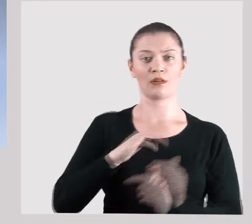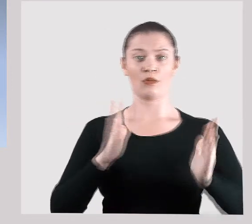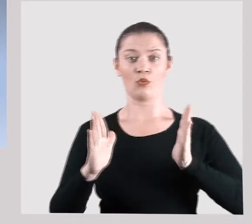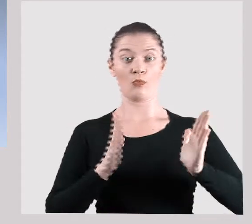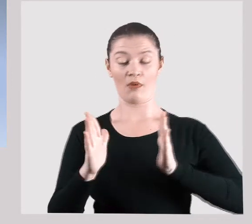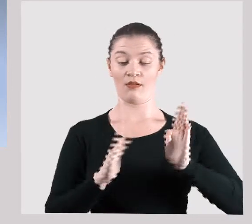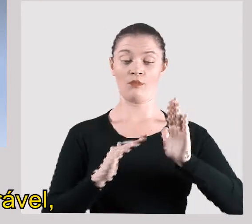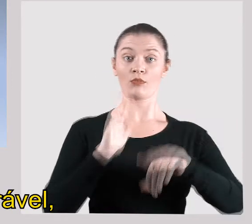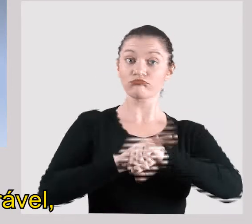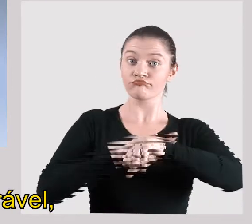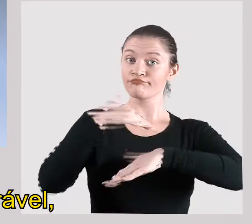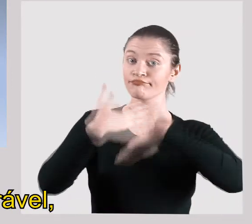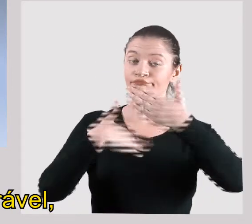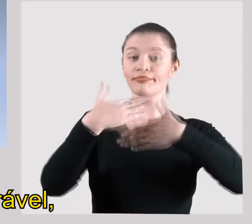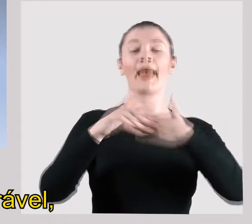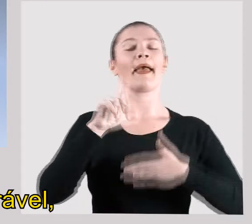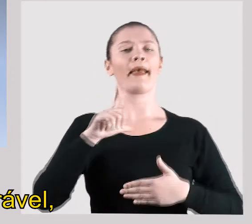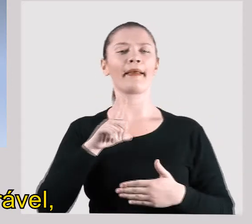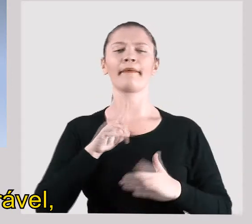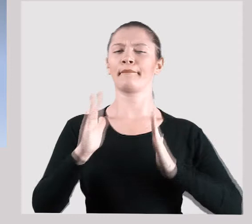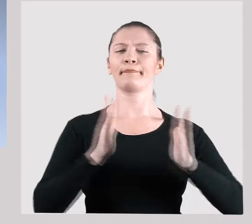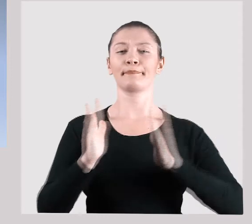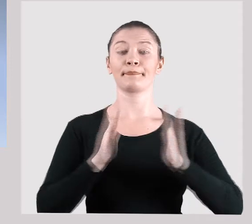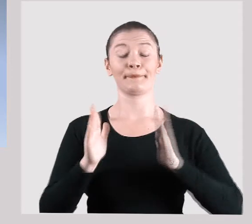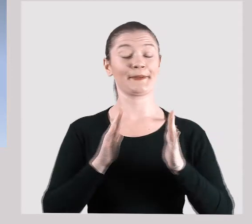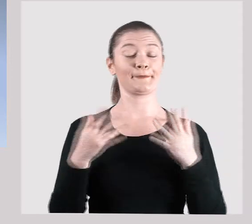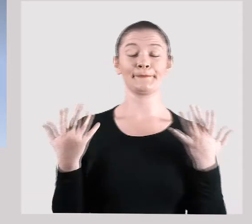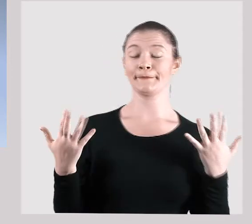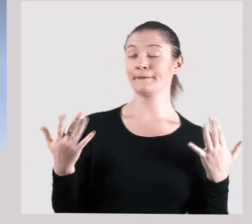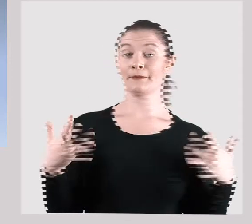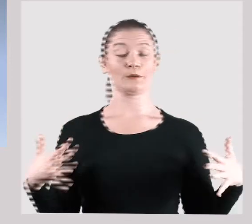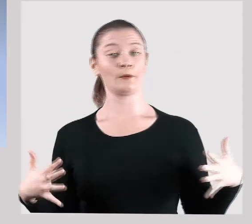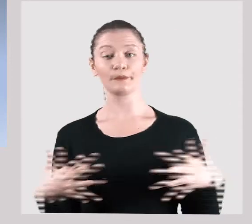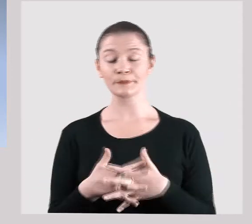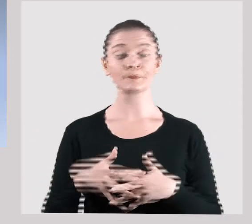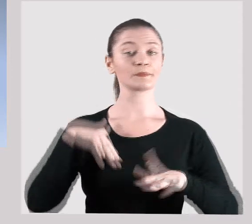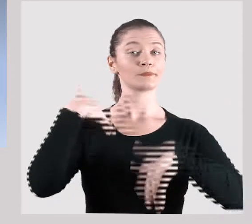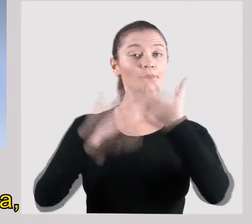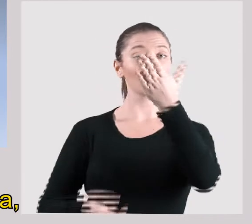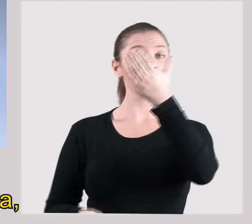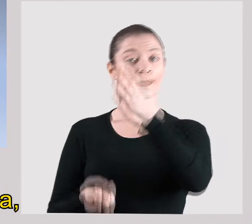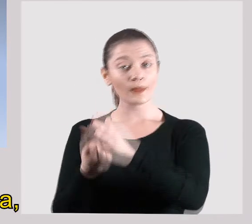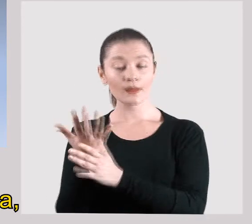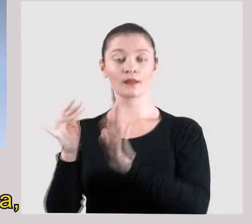se desenvolvendo, é um período extremamente vulnerável, que eles estão construindo a sua identidade.